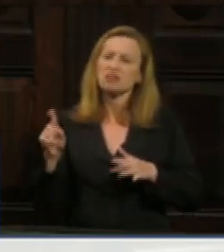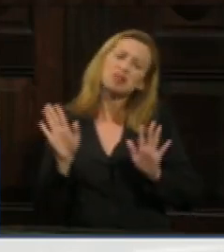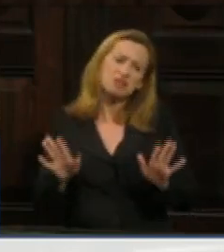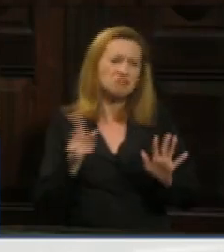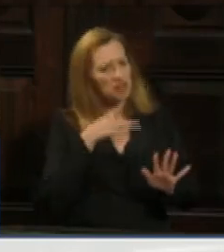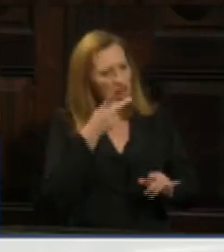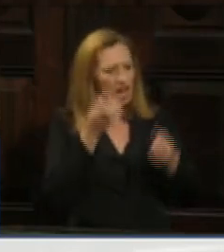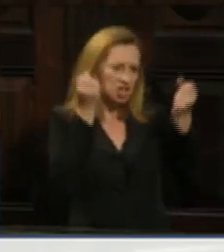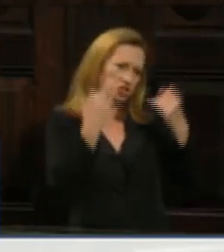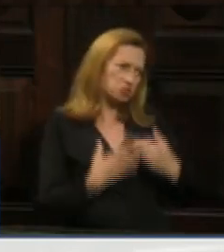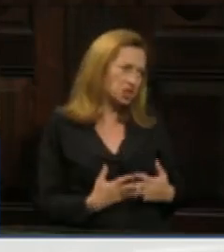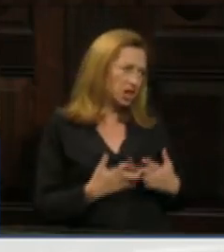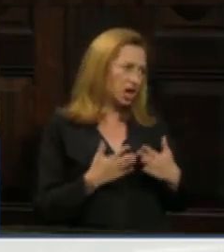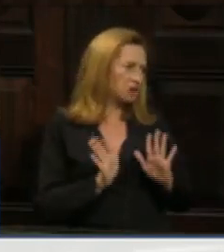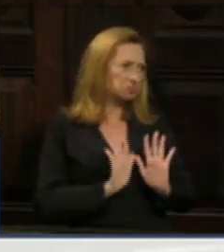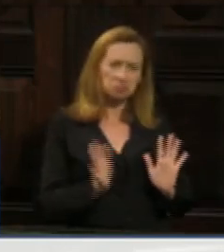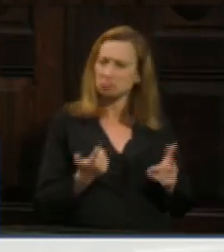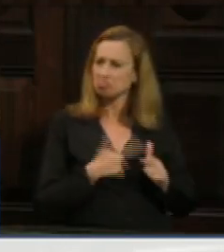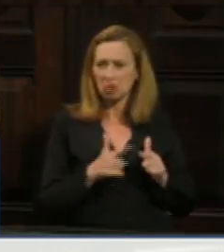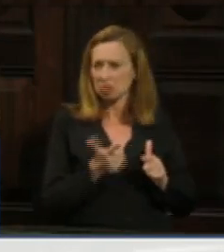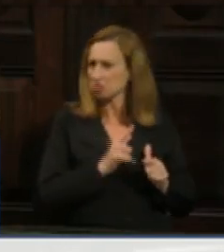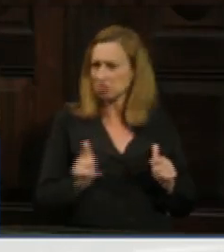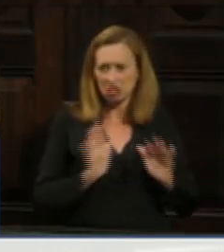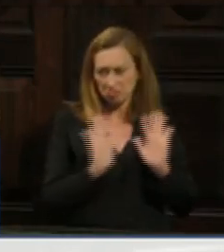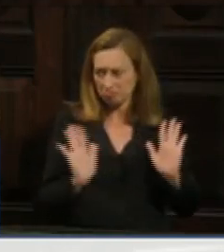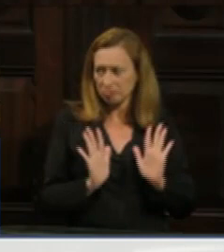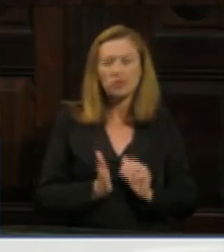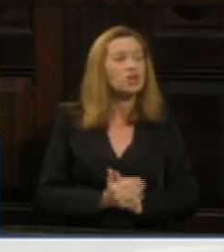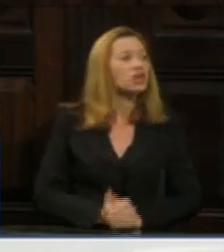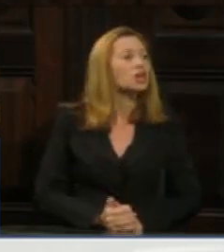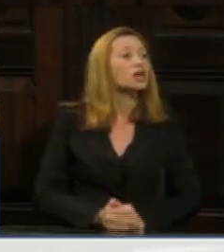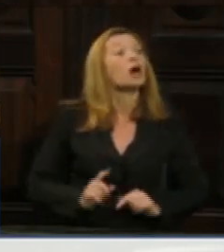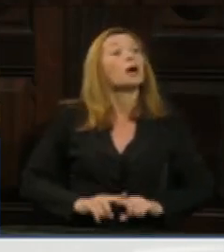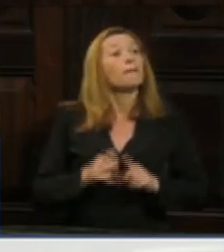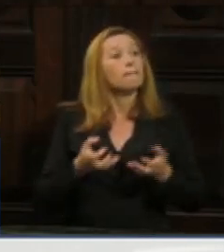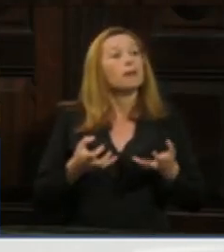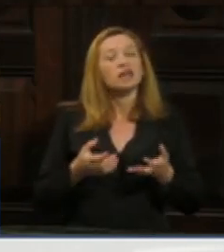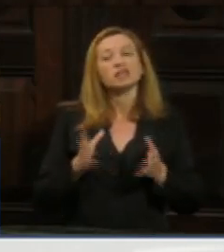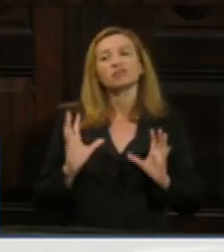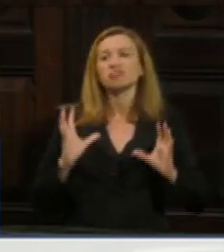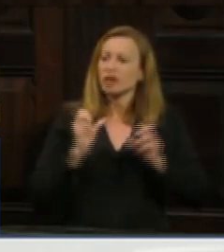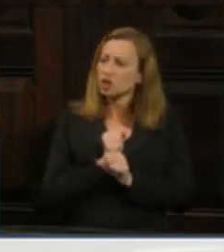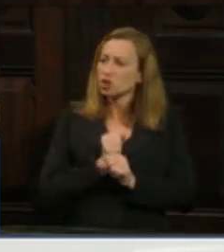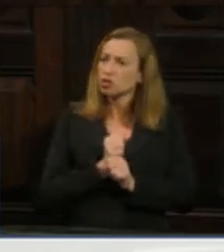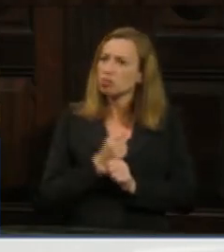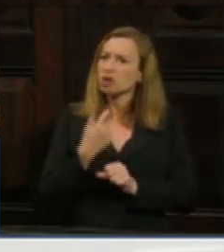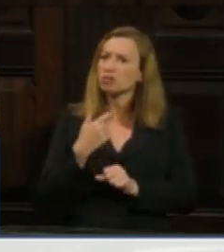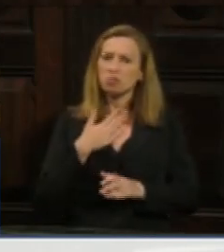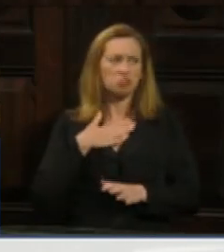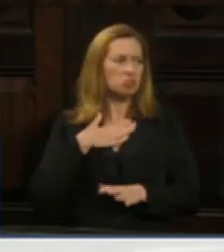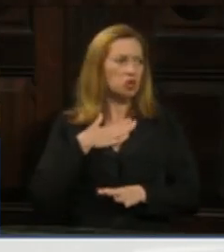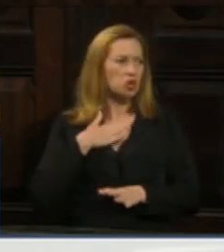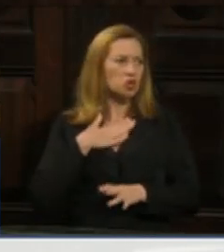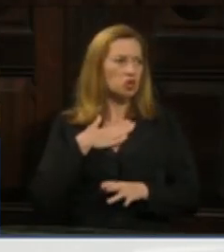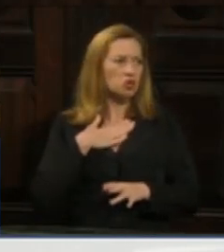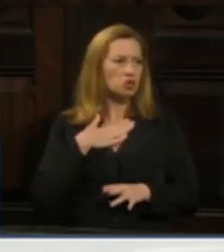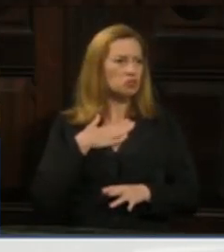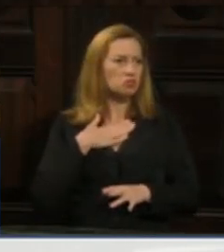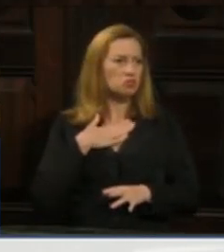R$846,15. Isso mensal, envolvendo vários assessores. Não é? Se eu divido esse valor pelo número de